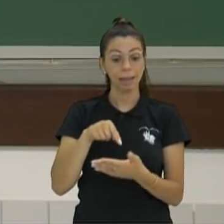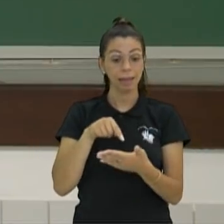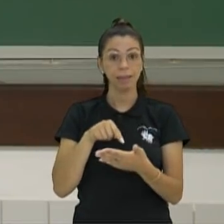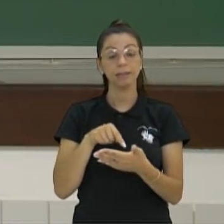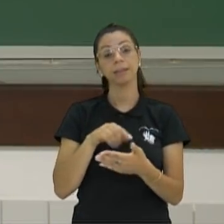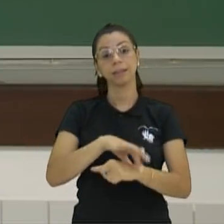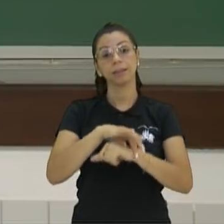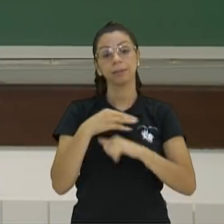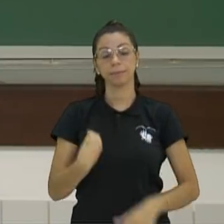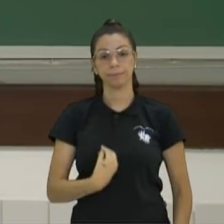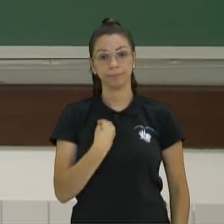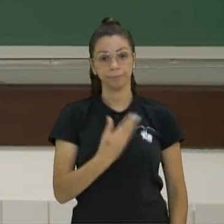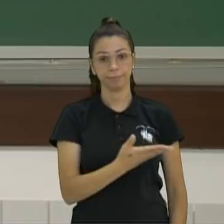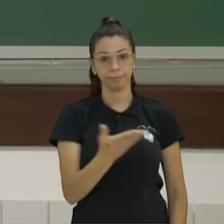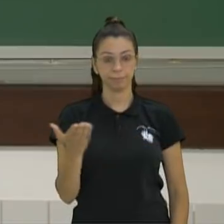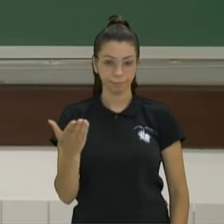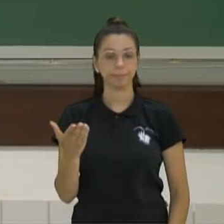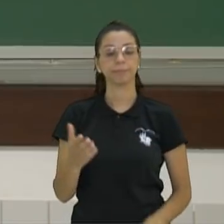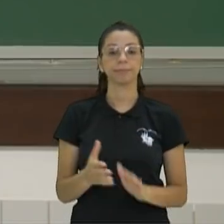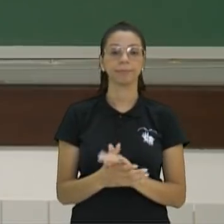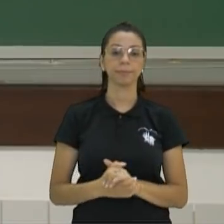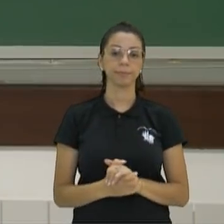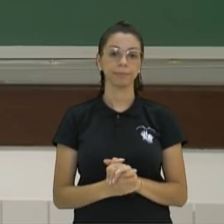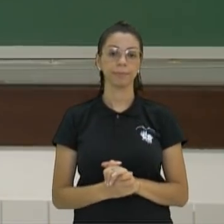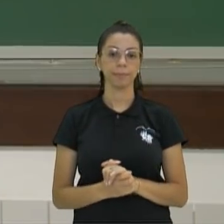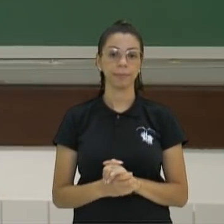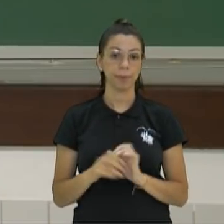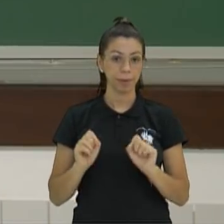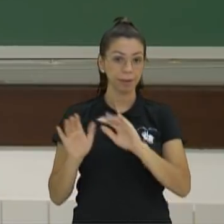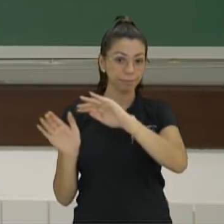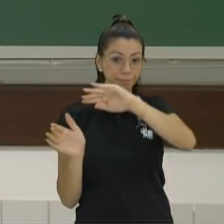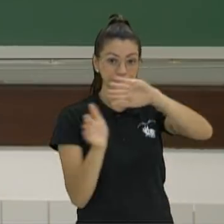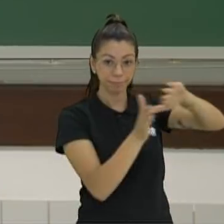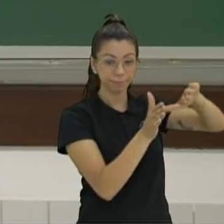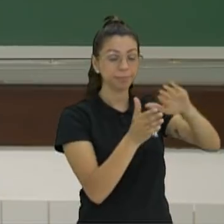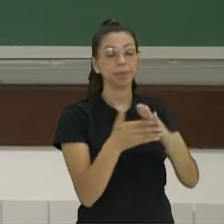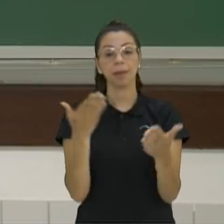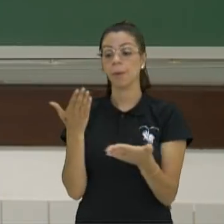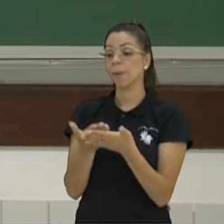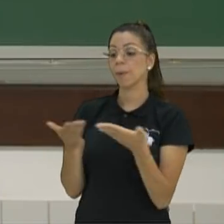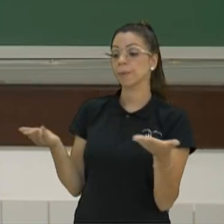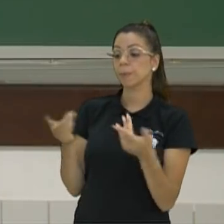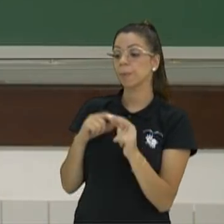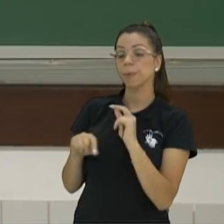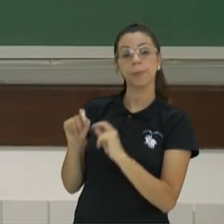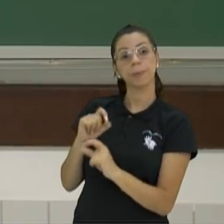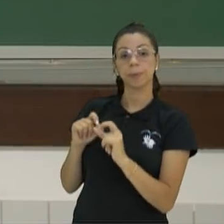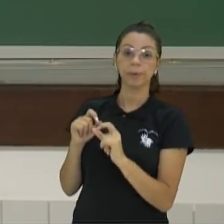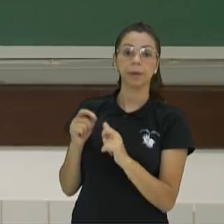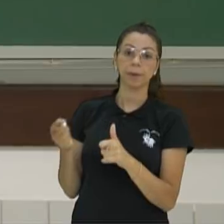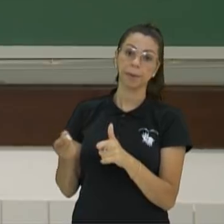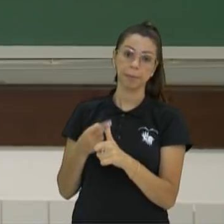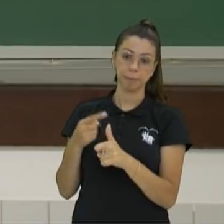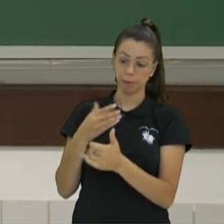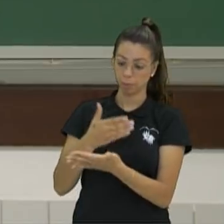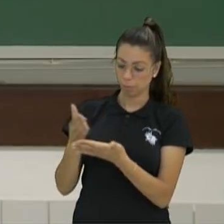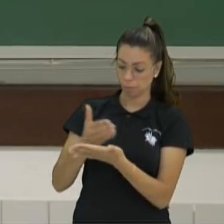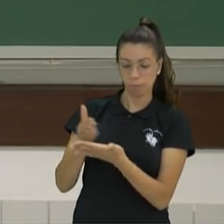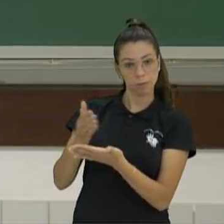a sua presença na nossa aula. Vamos lá então? Na aula de hoje, né, nós vamos